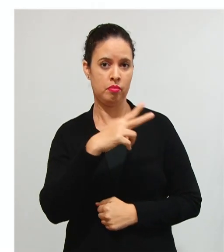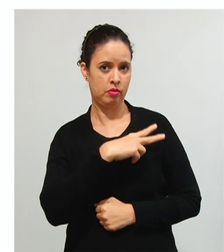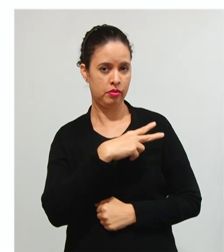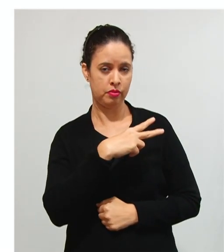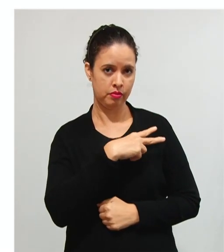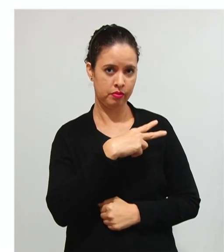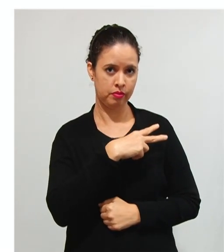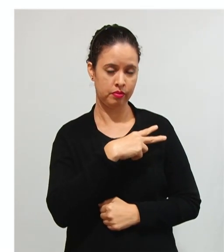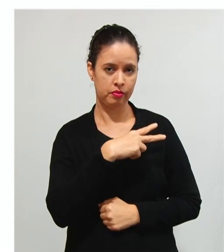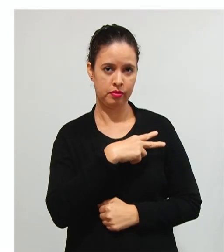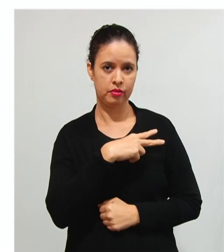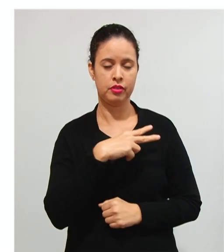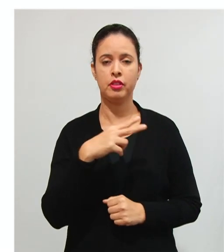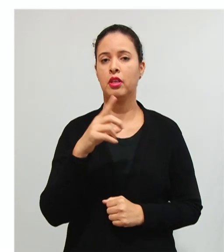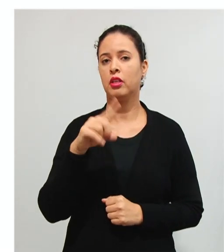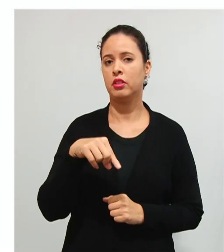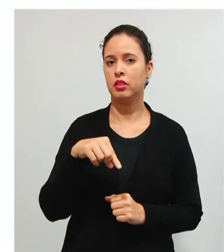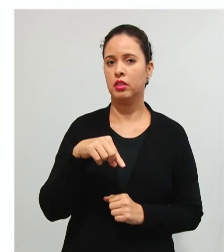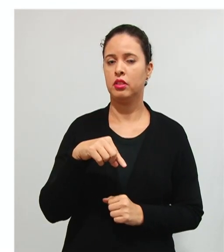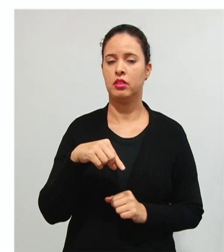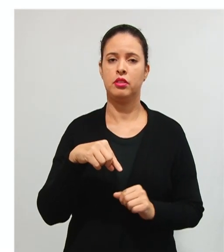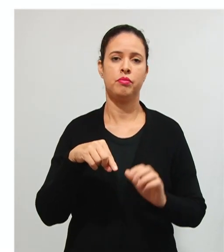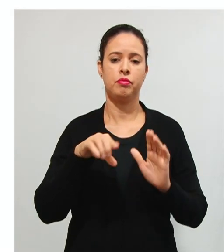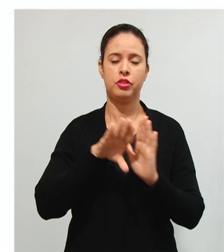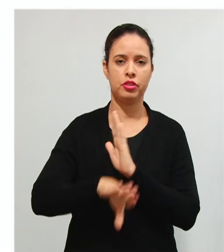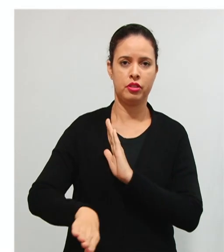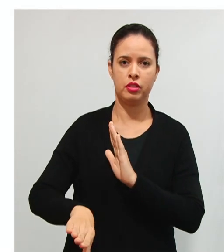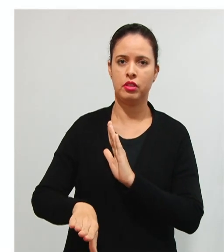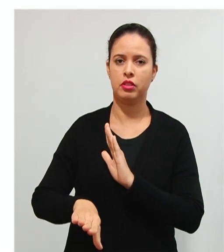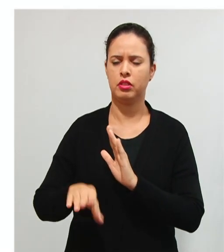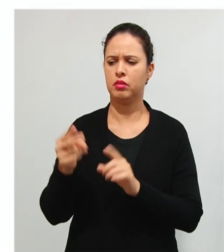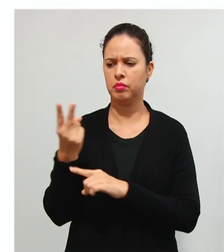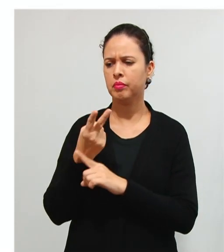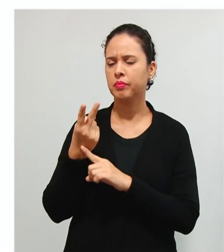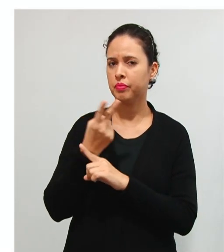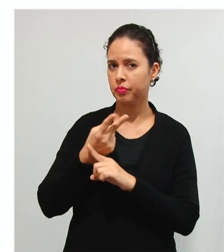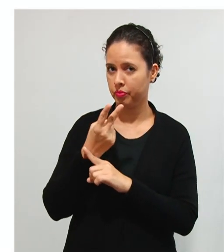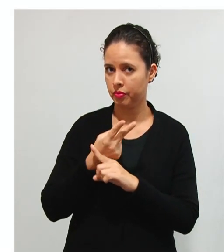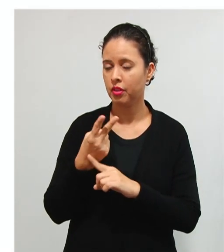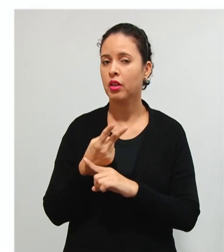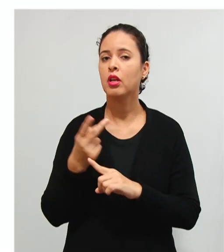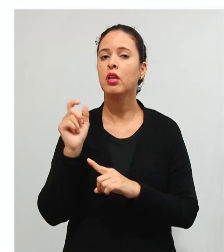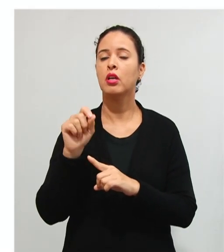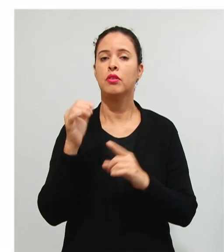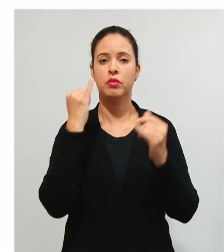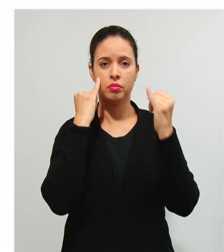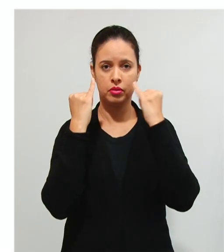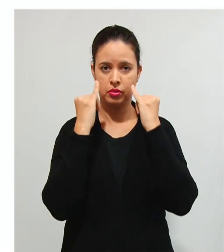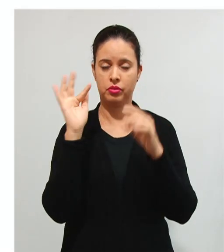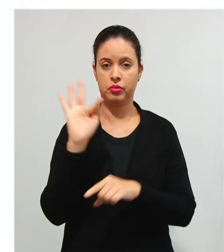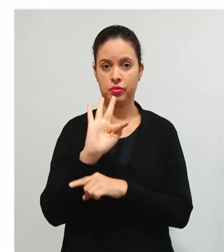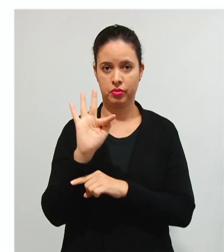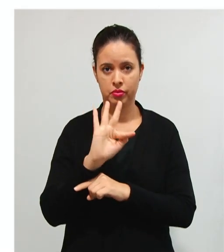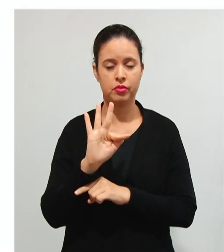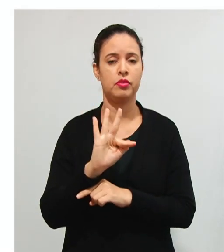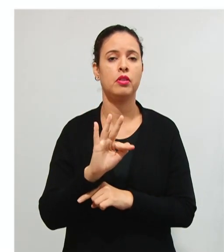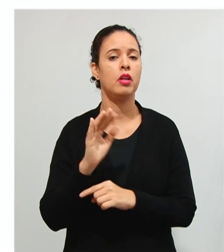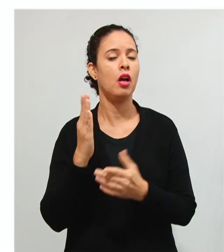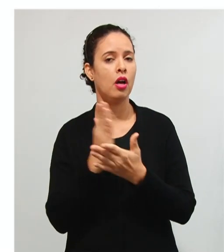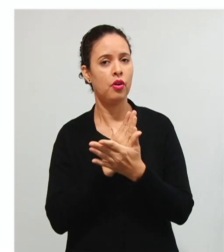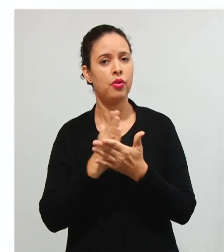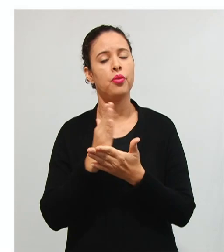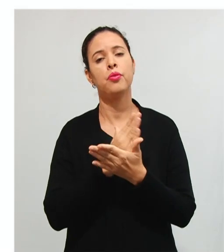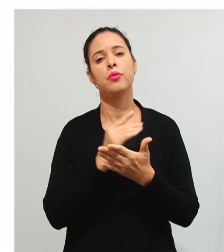privacidade hackeada. Ele vai buscar informações sobre o filme Privacidade Hackeada, ok? Então, esses são alguns